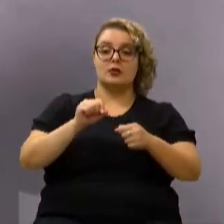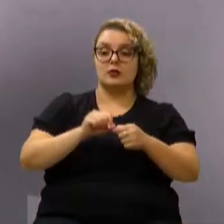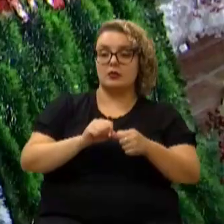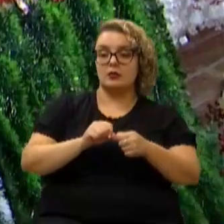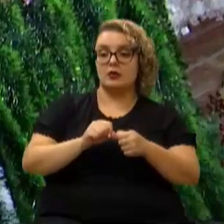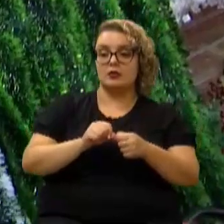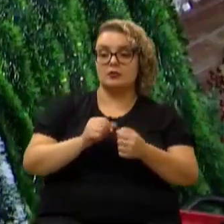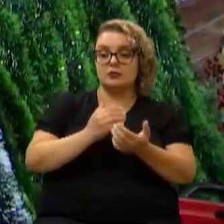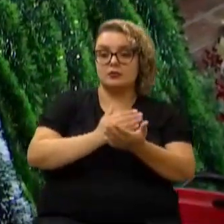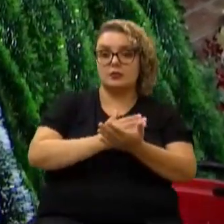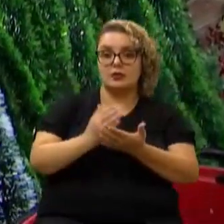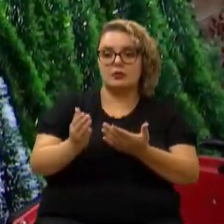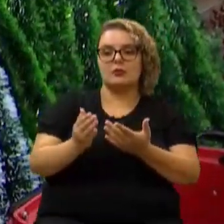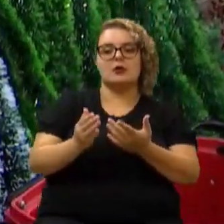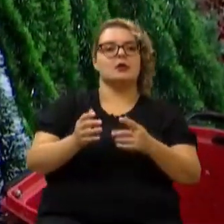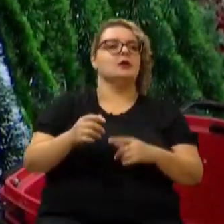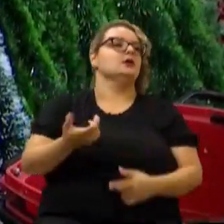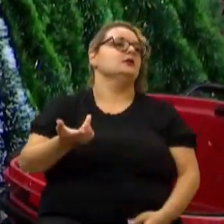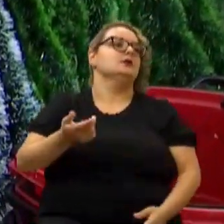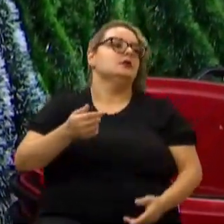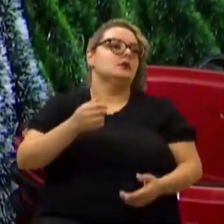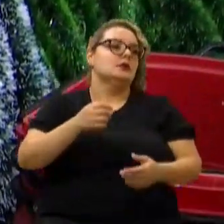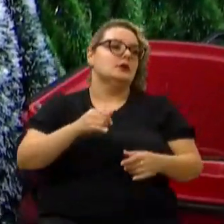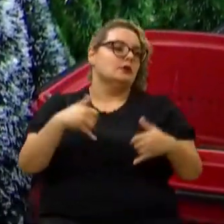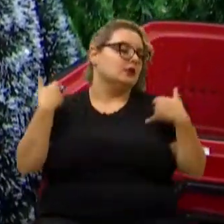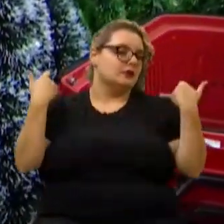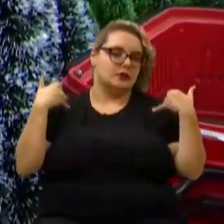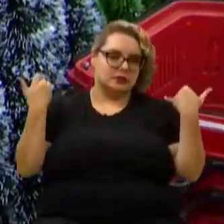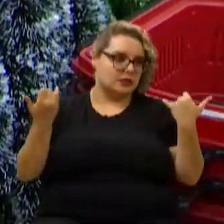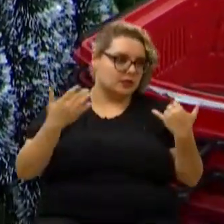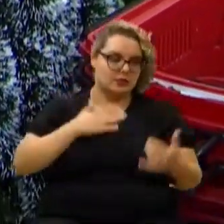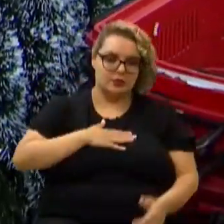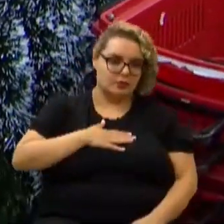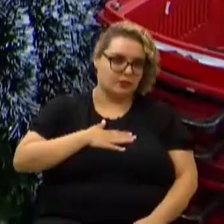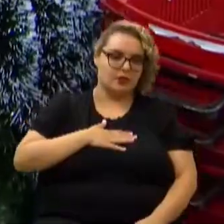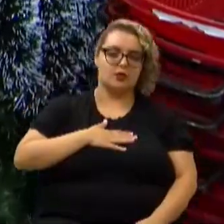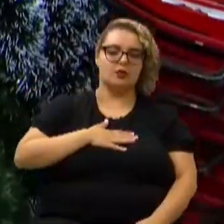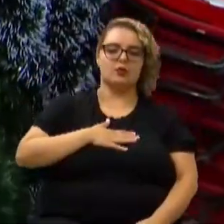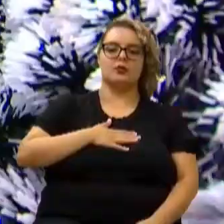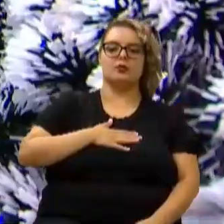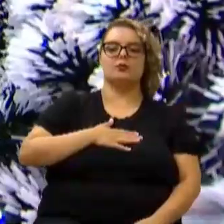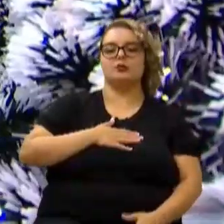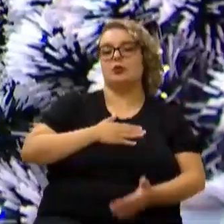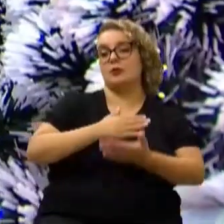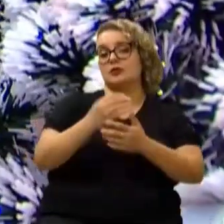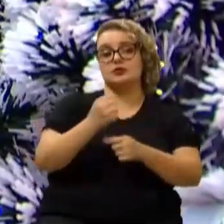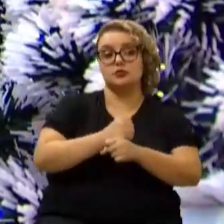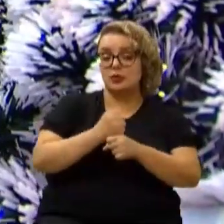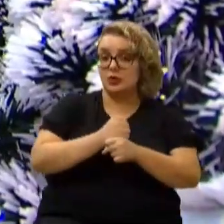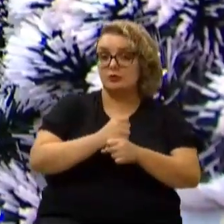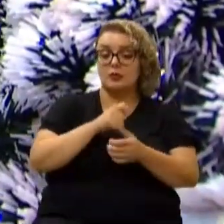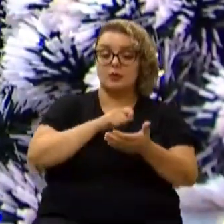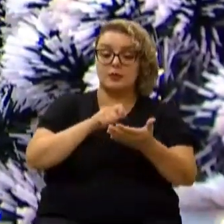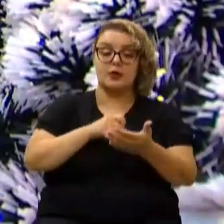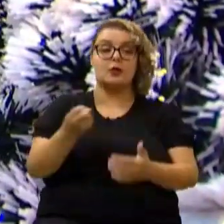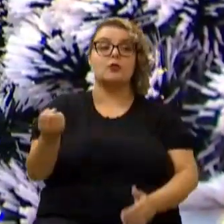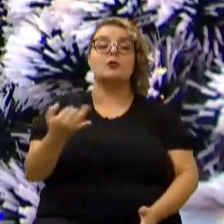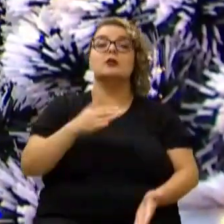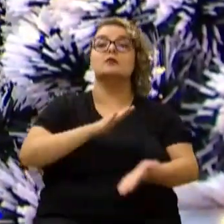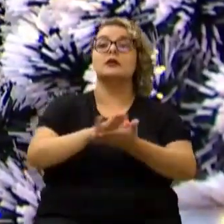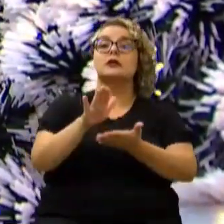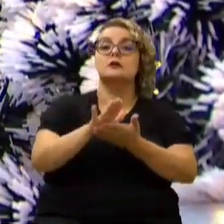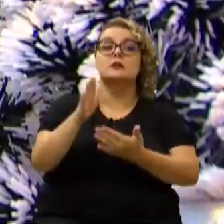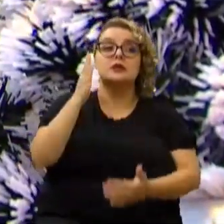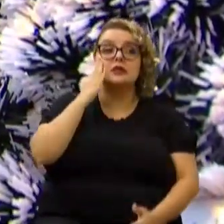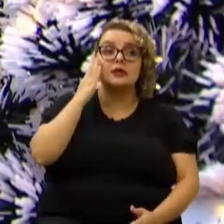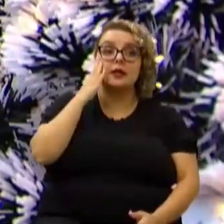por exemplo, eu faço começo ali nos primeiros meses, então tinha mais o meu aniversário. Então a gente tem que ter tudo ali na ponta do lápis para saber o quanto a